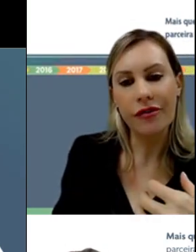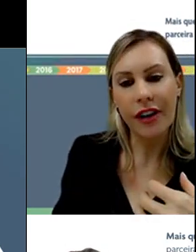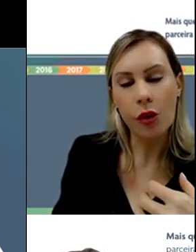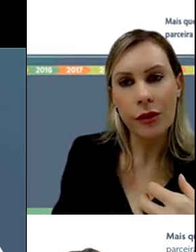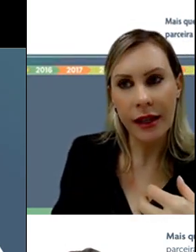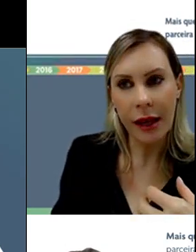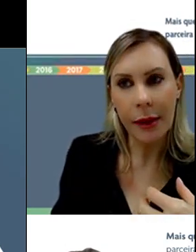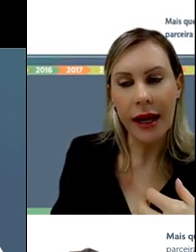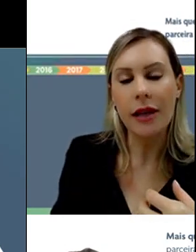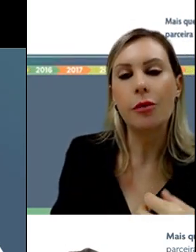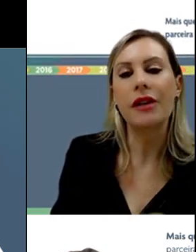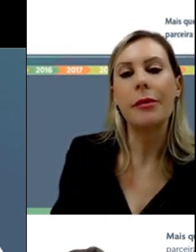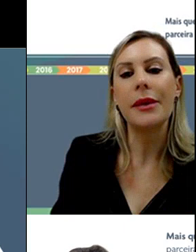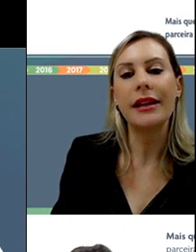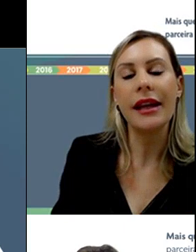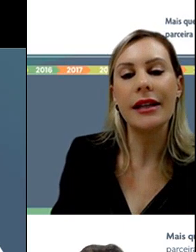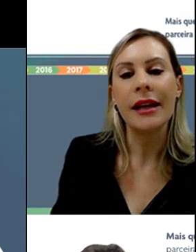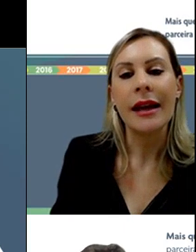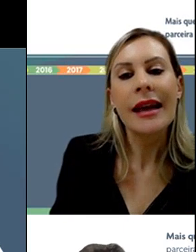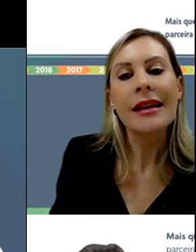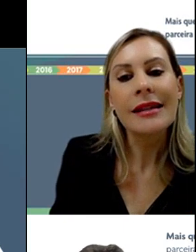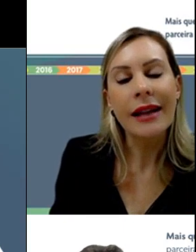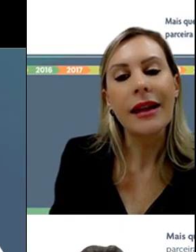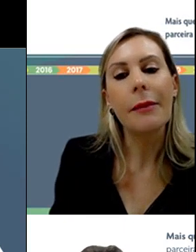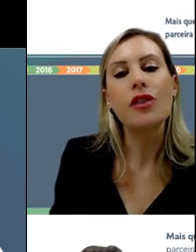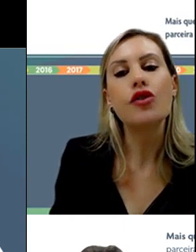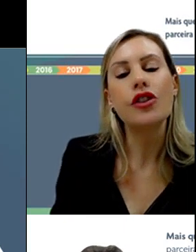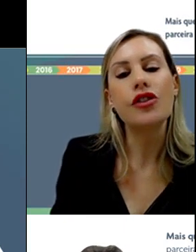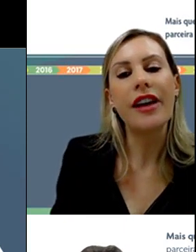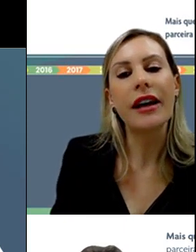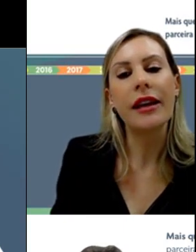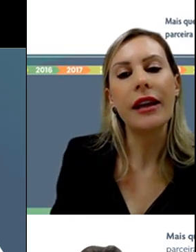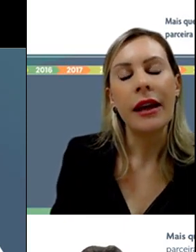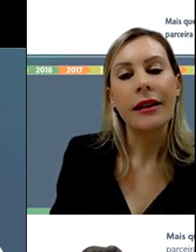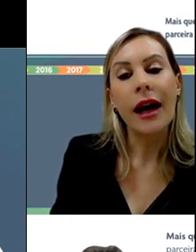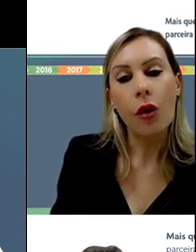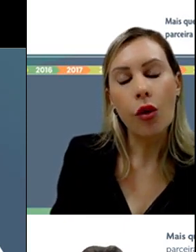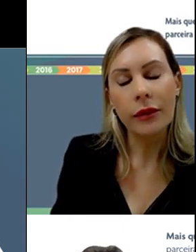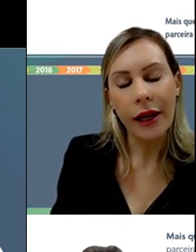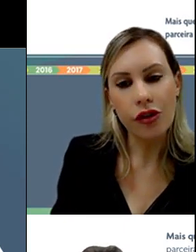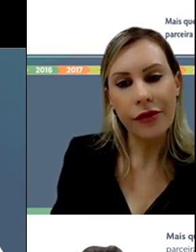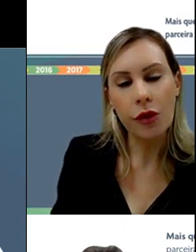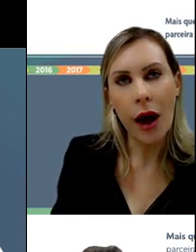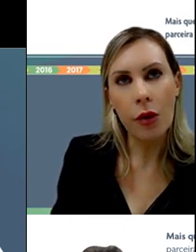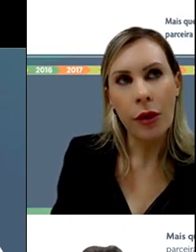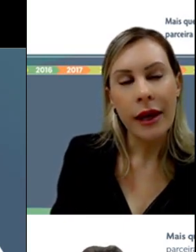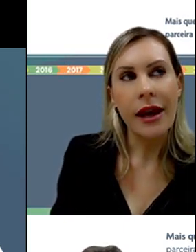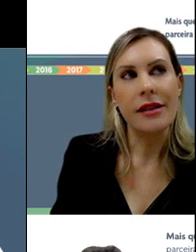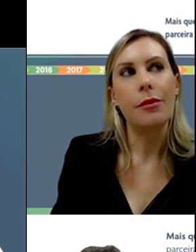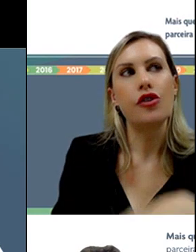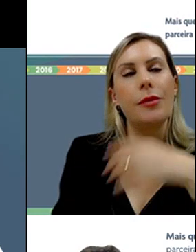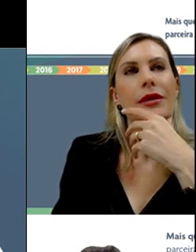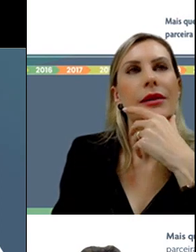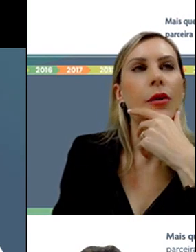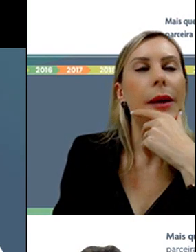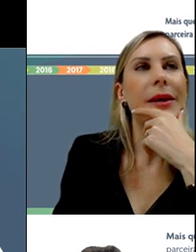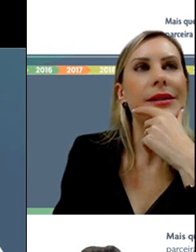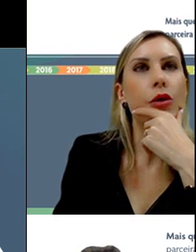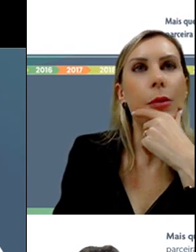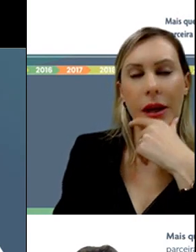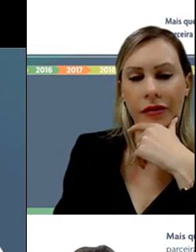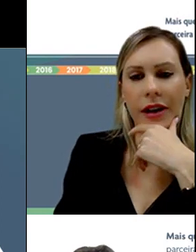a gente vai conceder para ele ou para a família dele exatamente o que tiver aqui na conta individual. E aí você pode